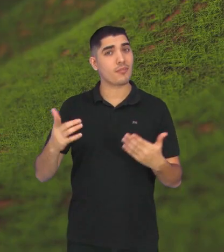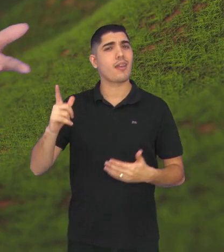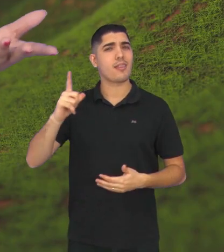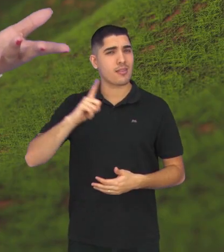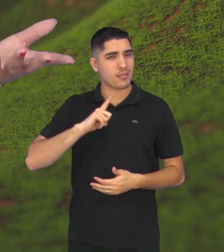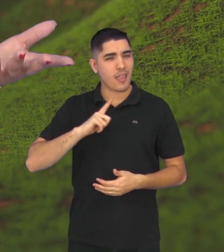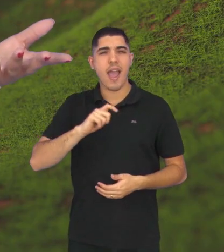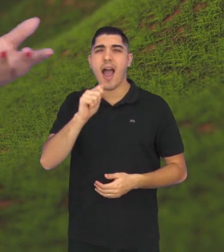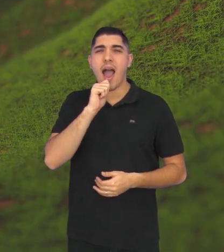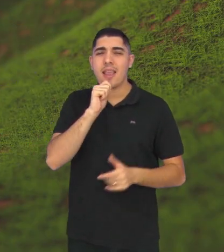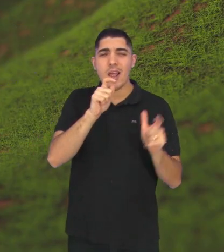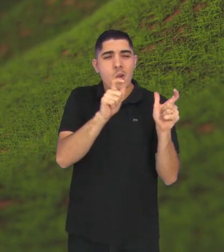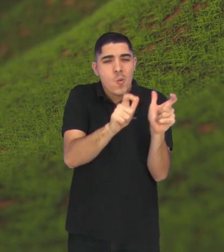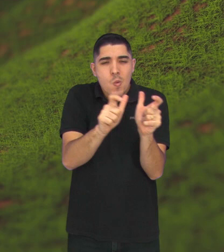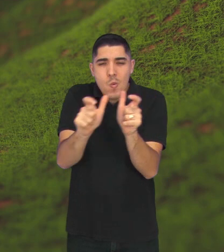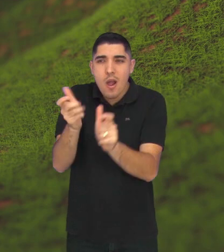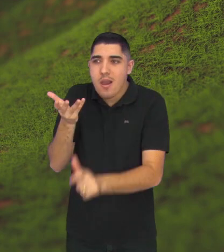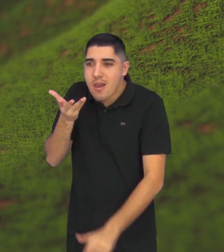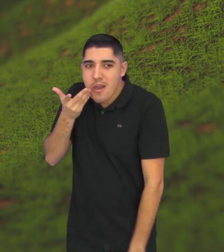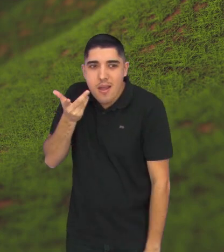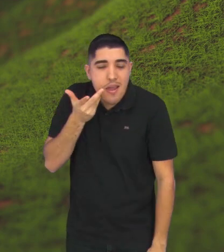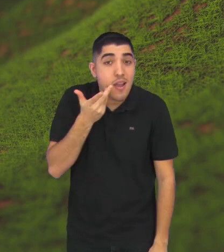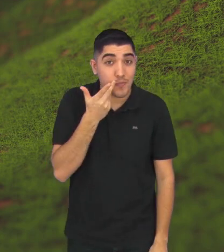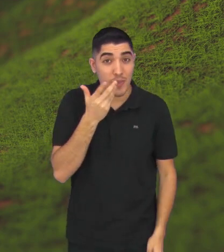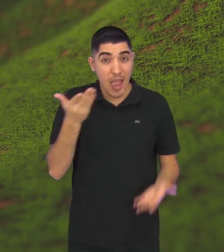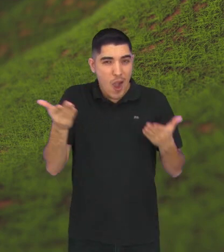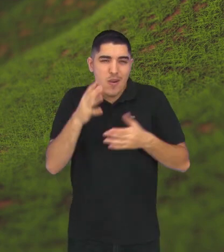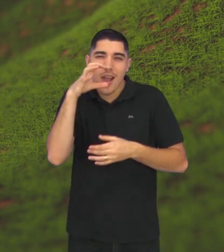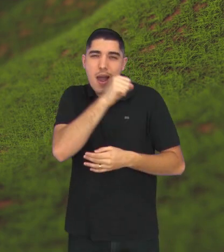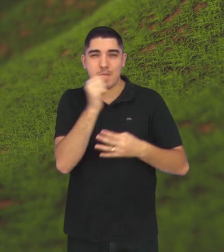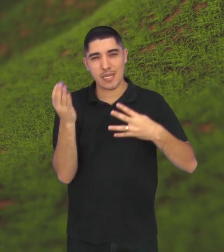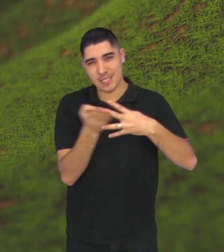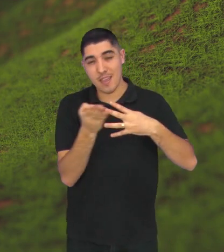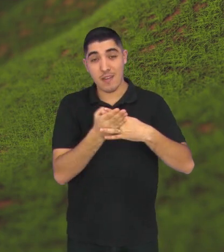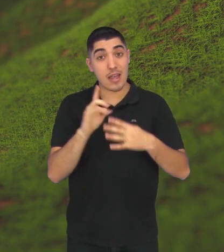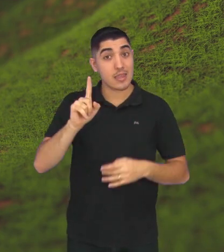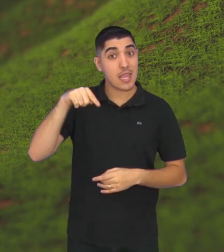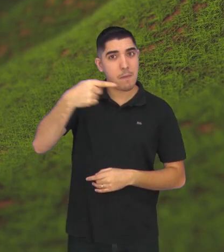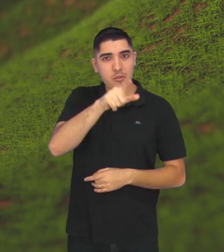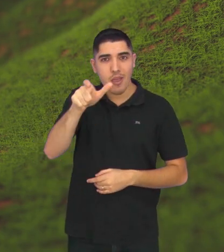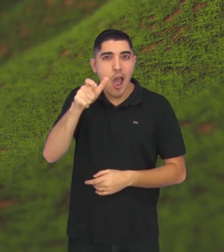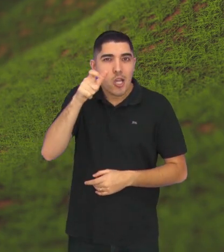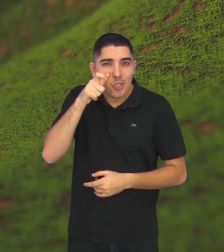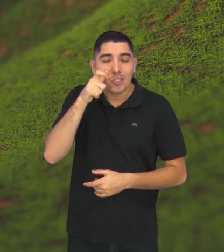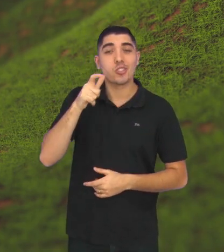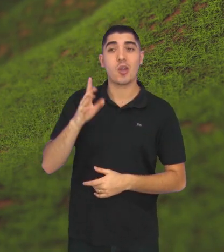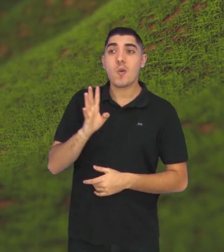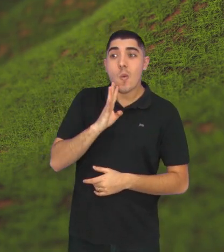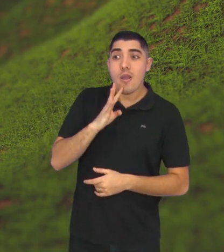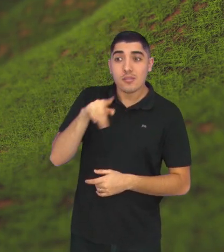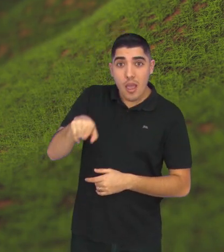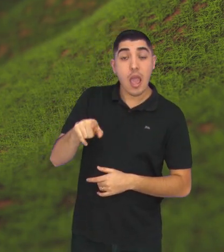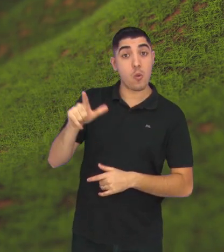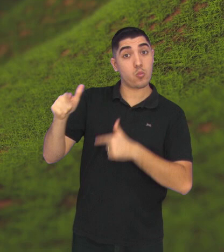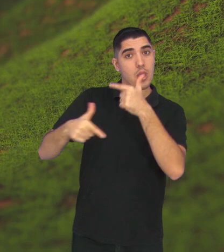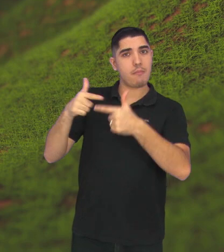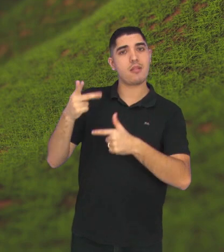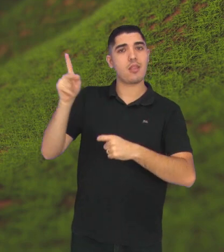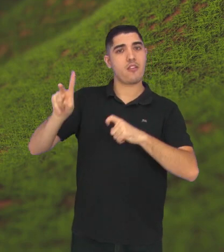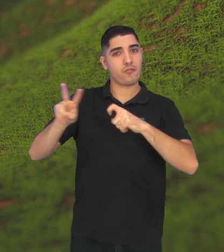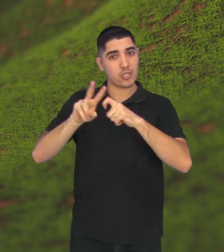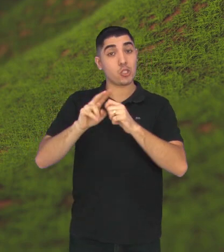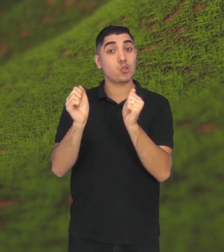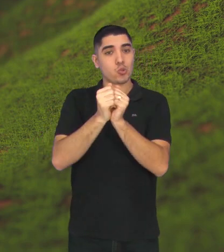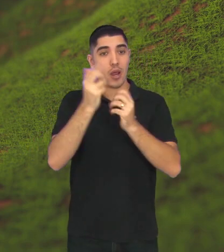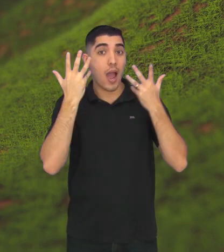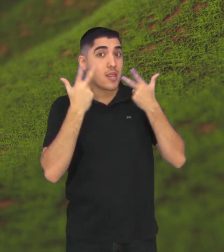E ainda tem muito espaço para a gente desbravar. Depois do intervalo, você vai conhecer um pouco mais sobre os trabalhos da veterinária